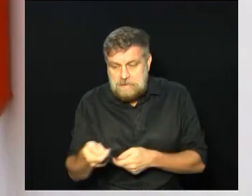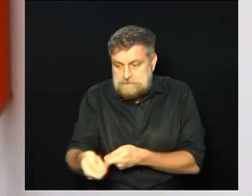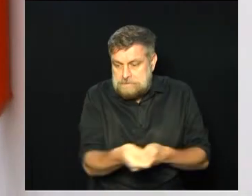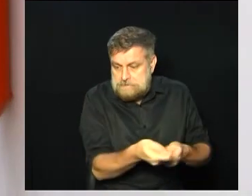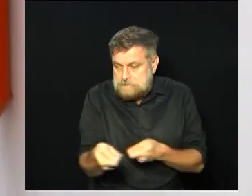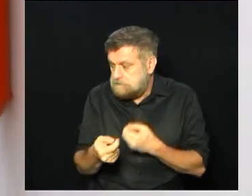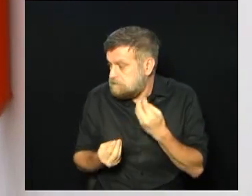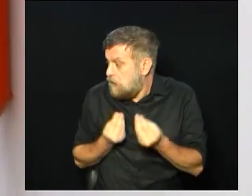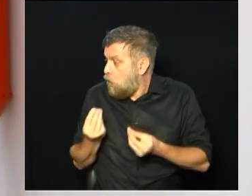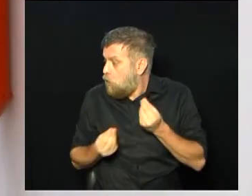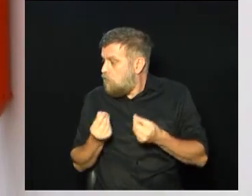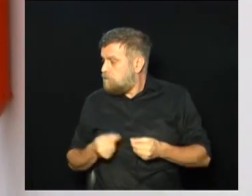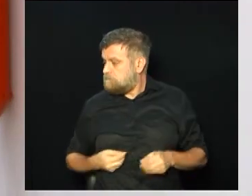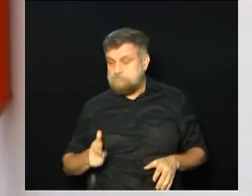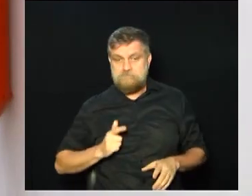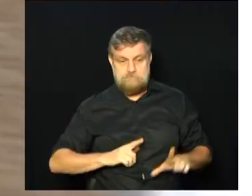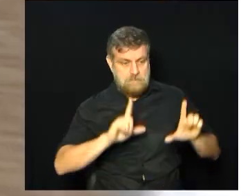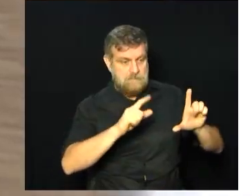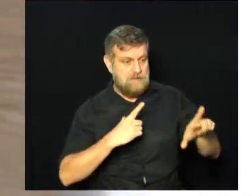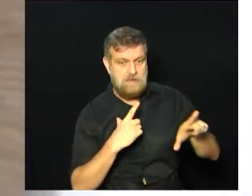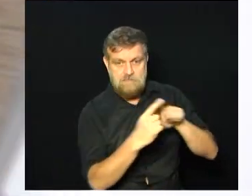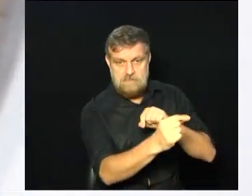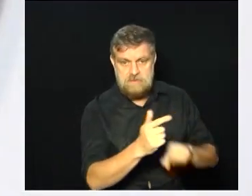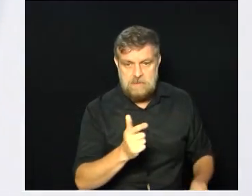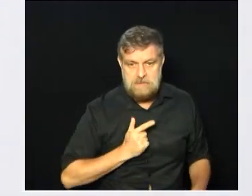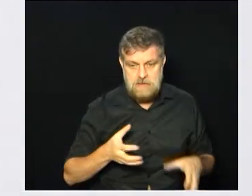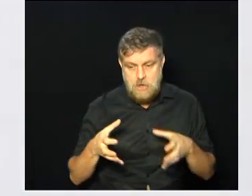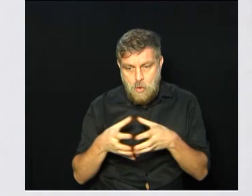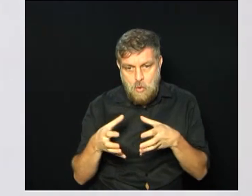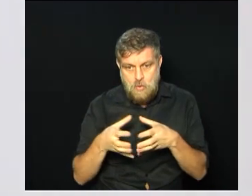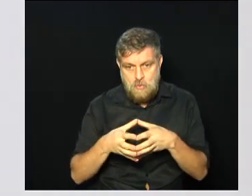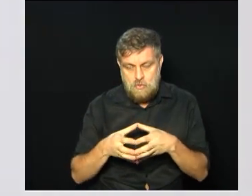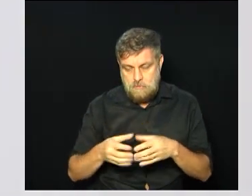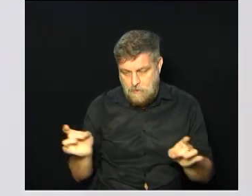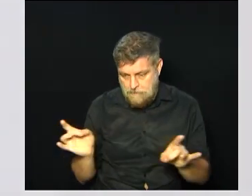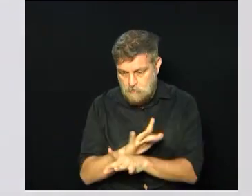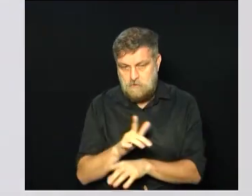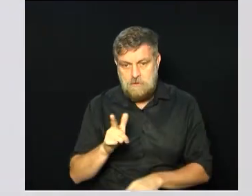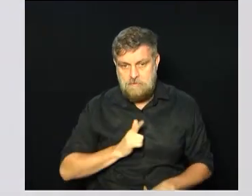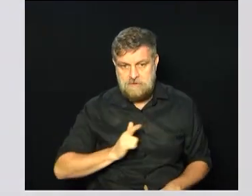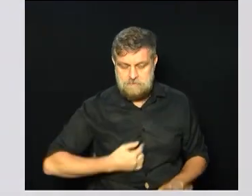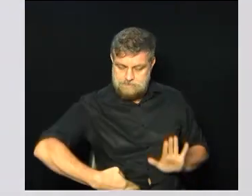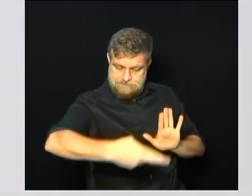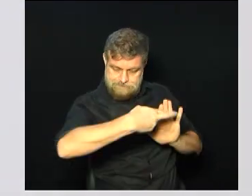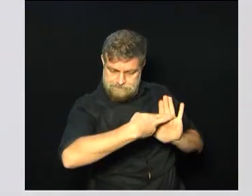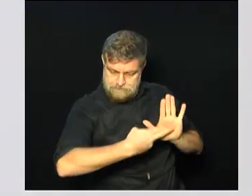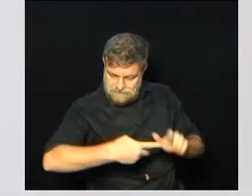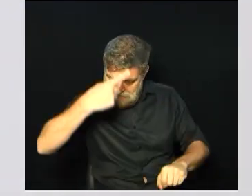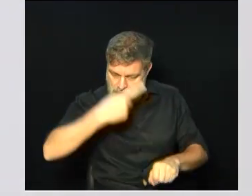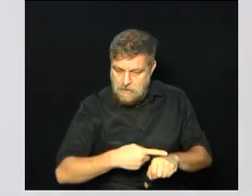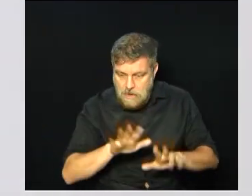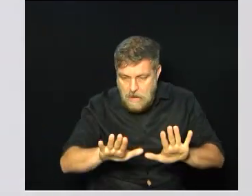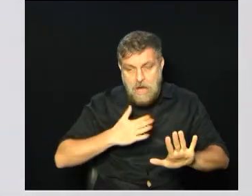isso ou como seguir as placas de saída. Existe uma equipe formada para colocar ordem na casa nesses